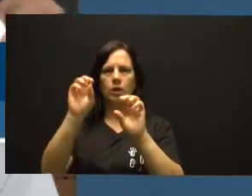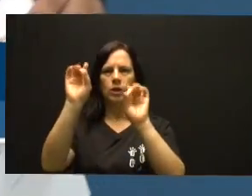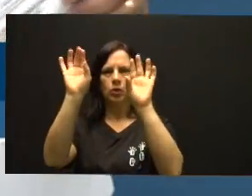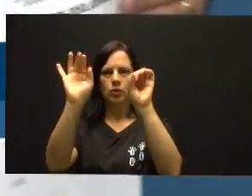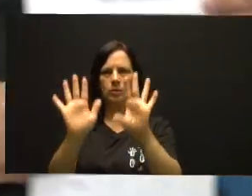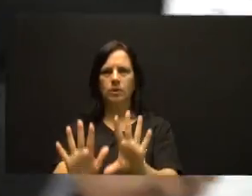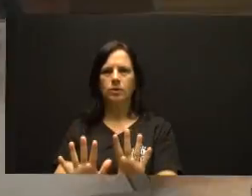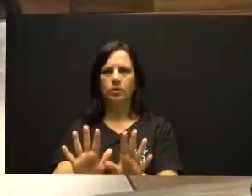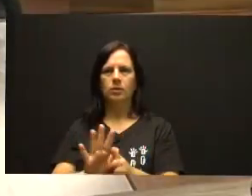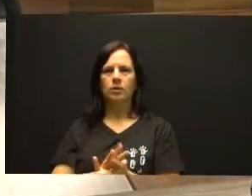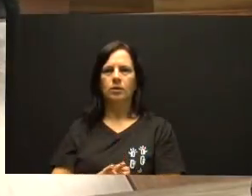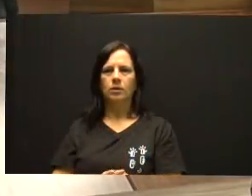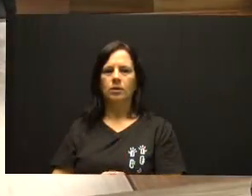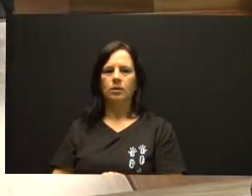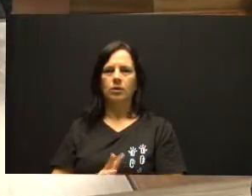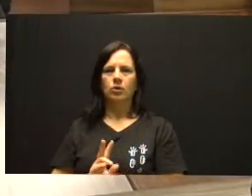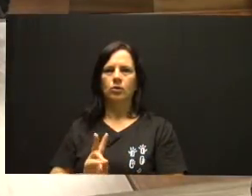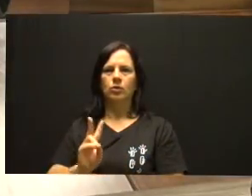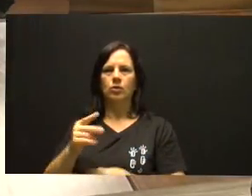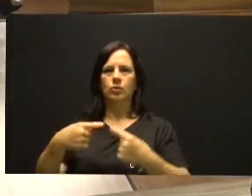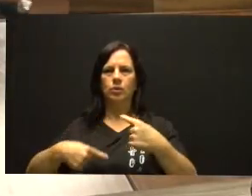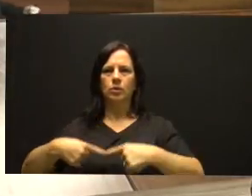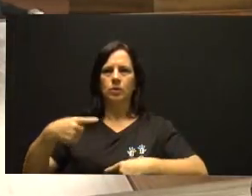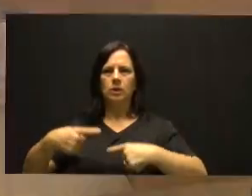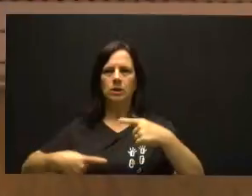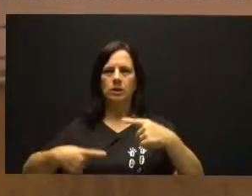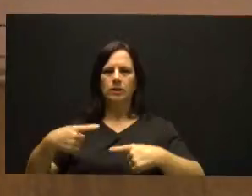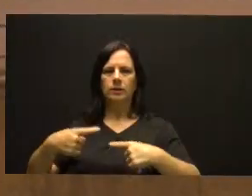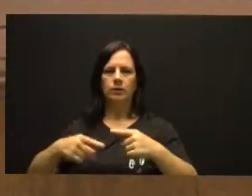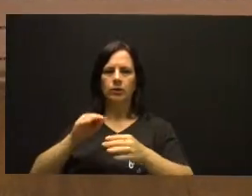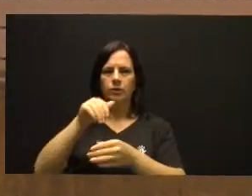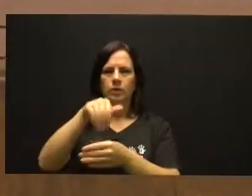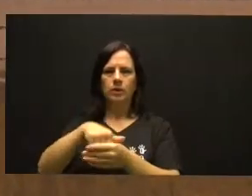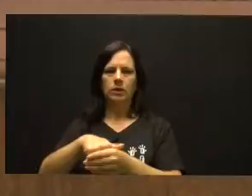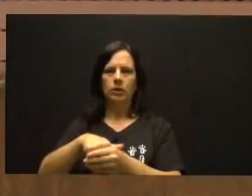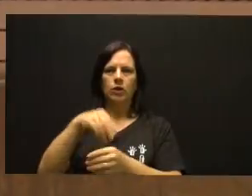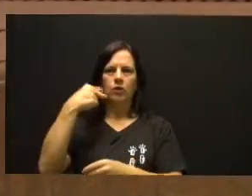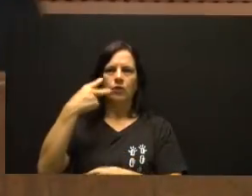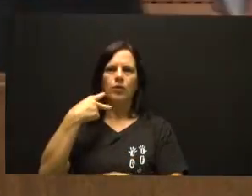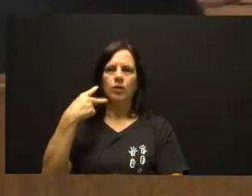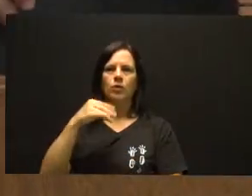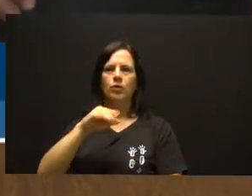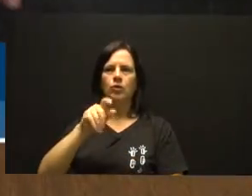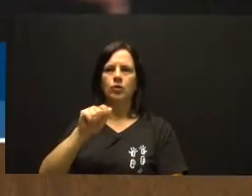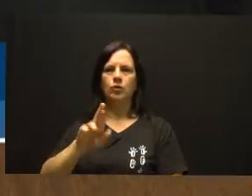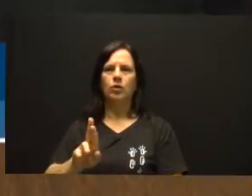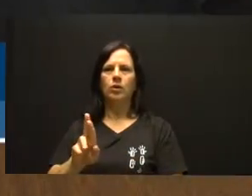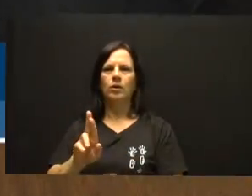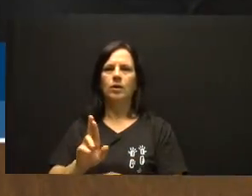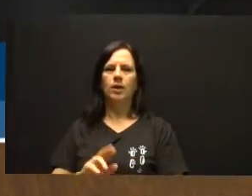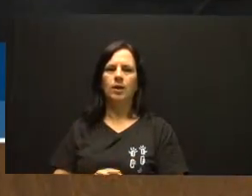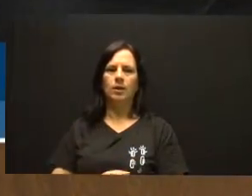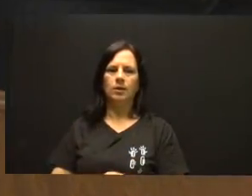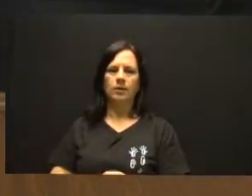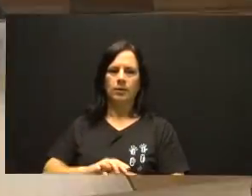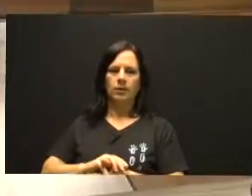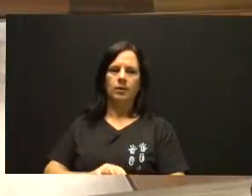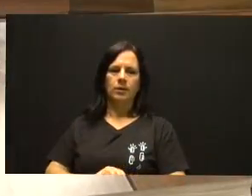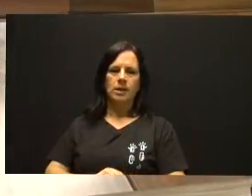seu mandato. Continua em discussão, em votação, com a palavra vereador Jair Dubá.